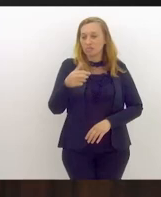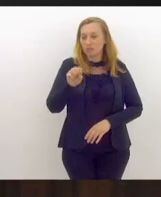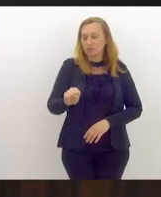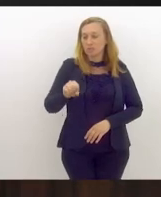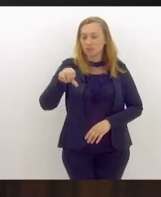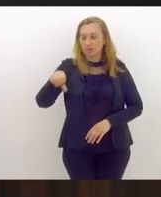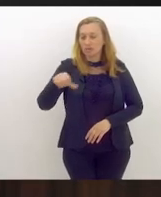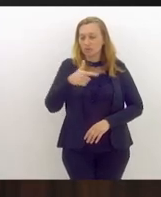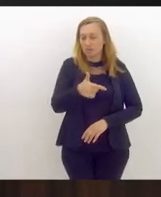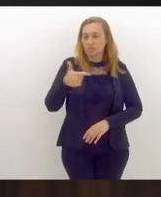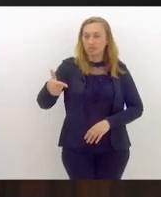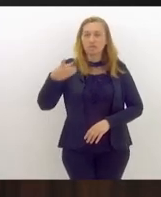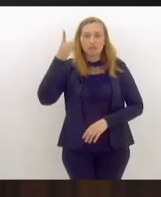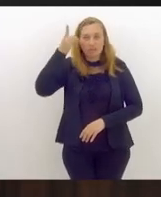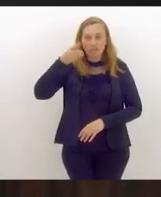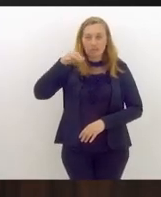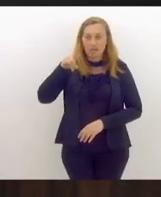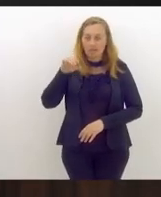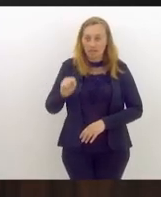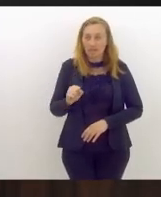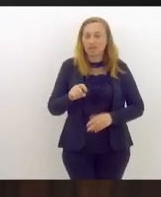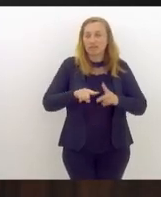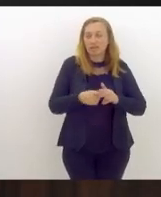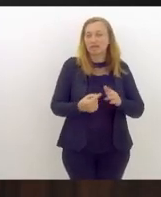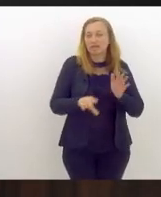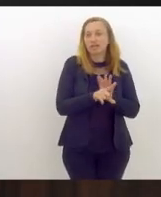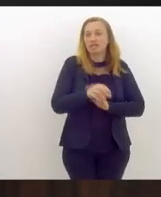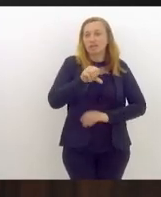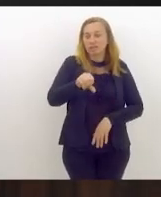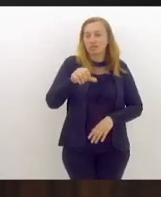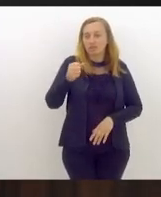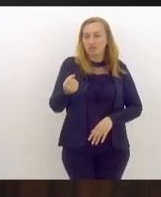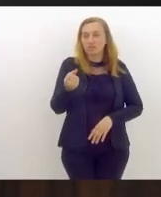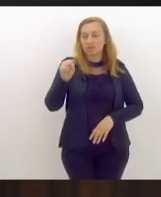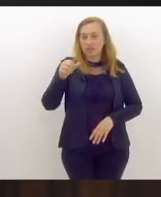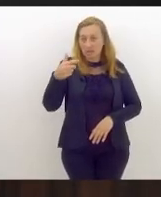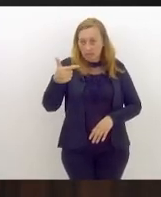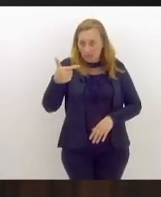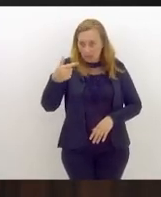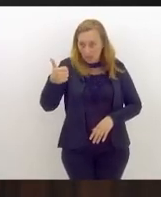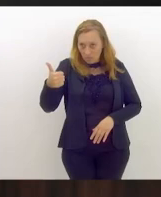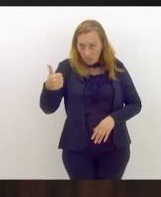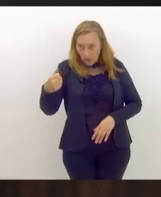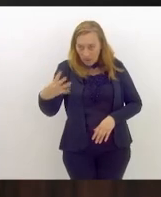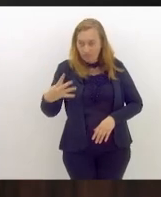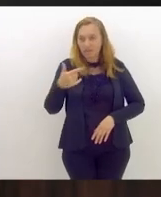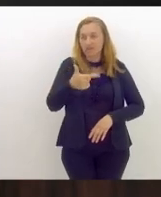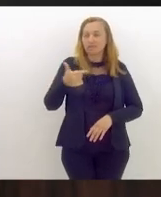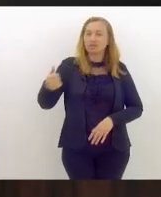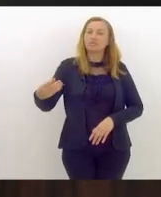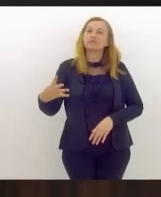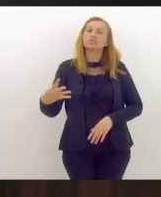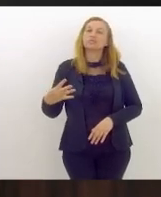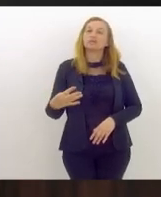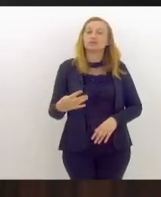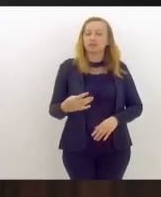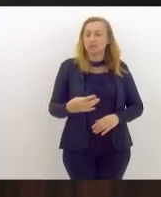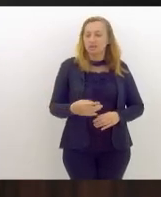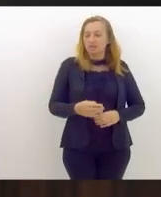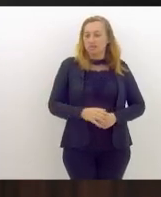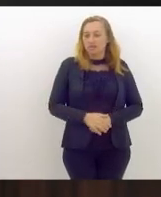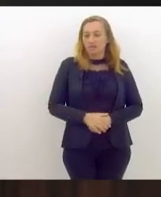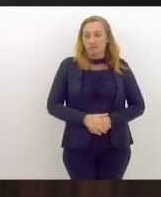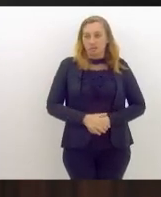Márcio Canella, que altera a lei 6.674, de 13 de janeiro de 14, para criar o programa Vigor Não Depende da